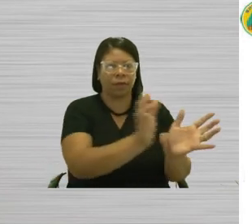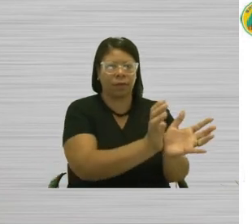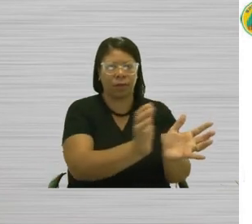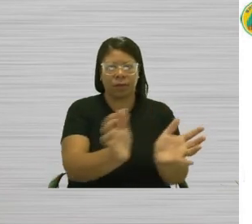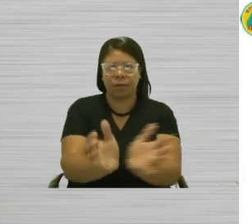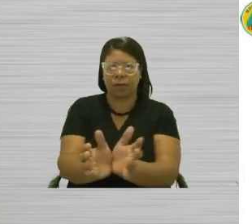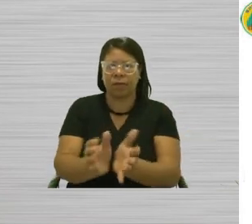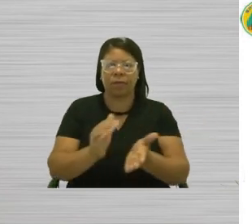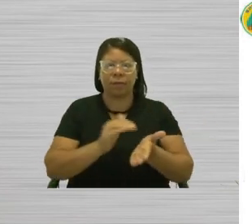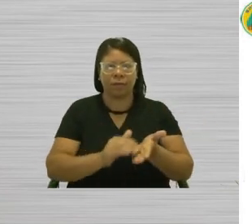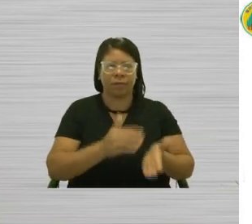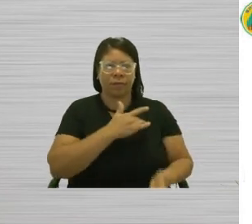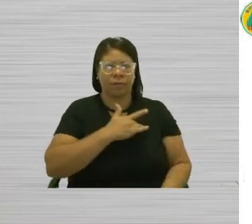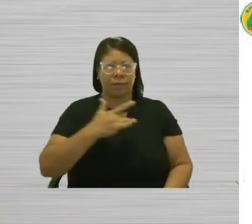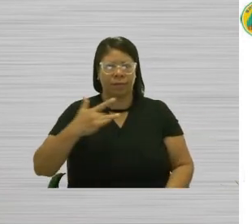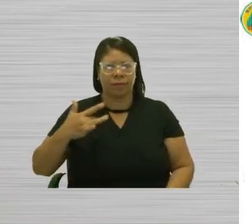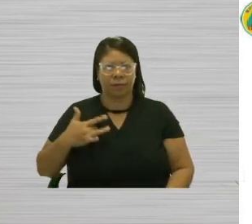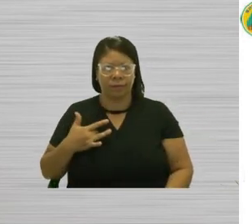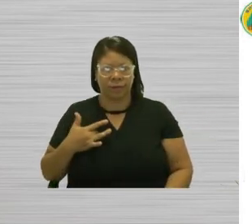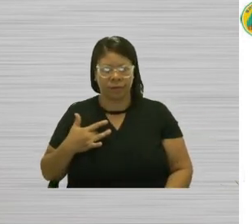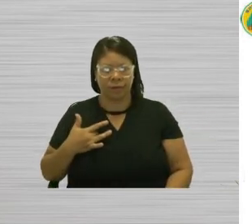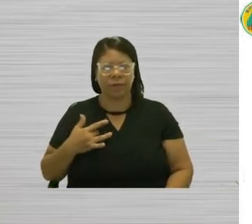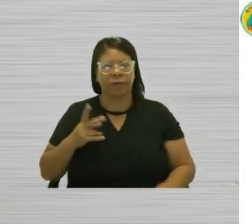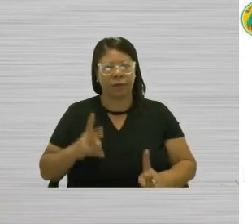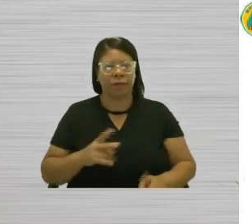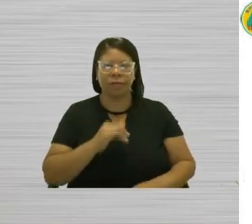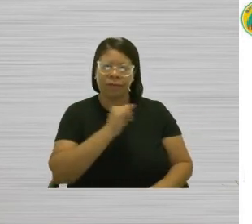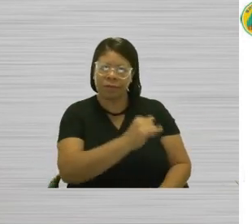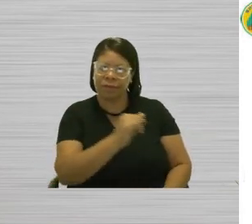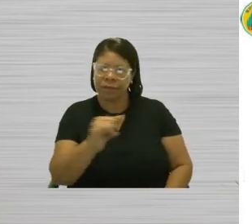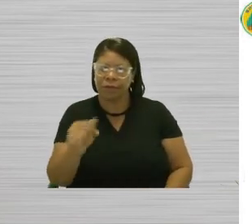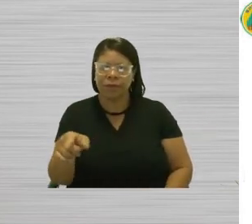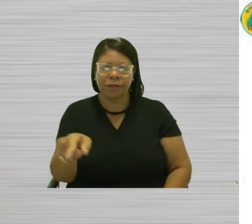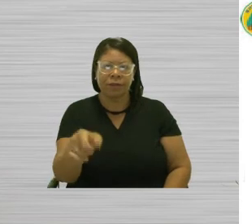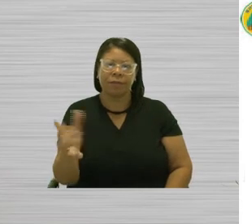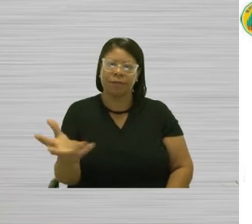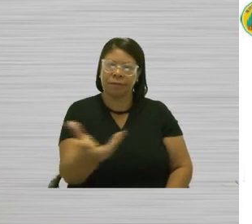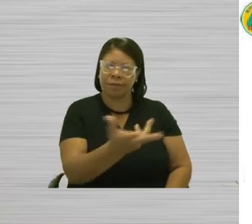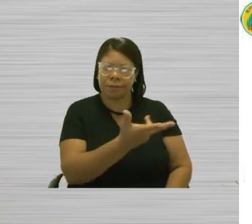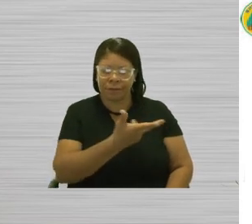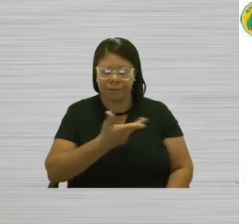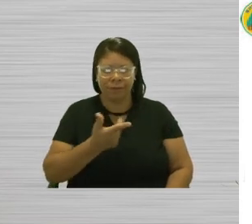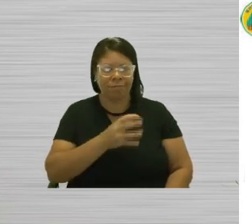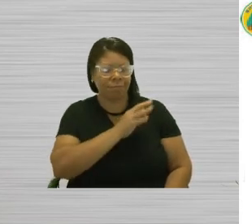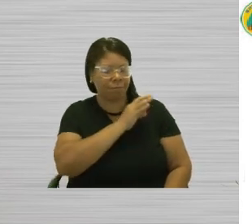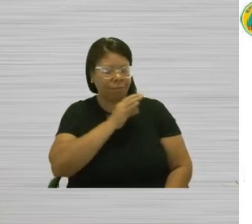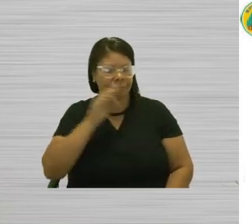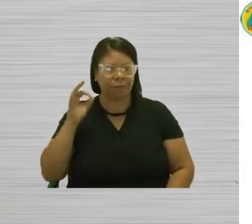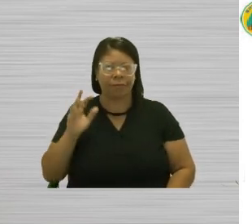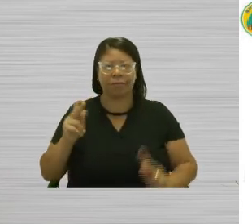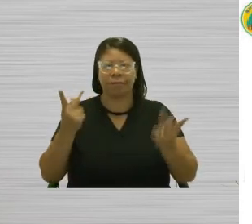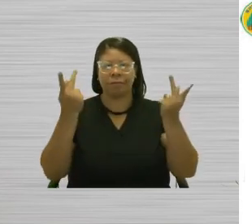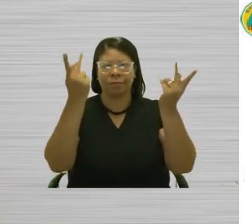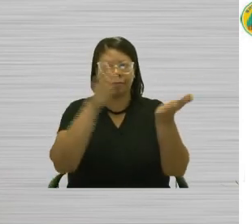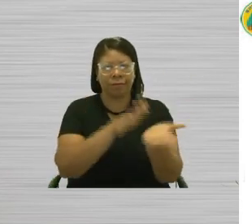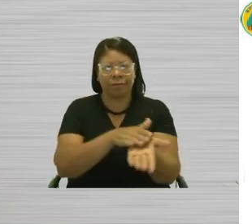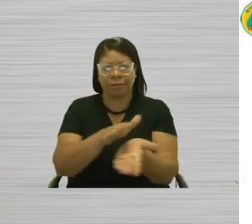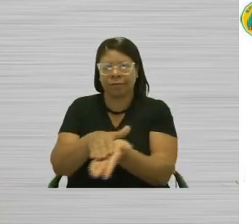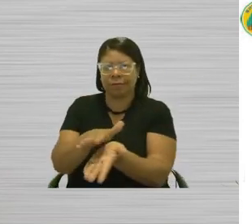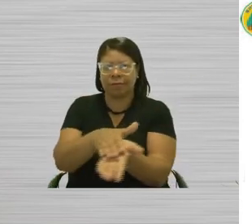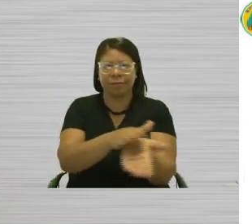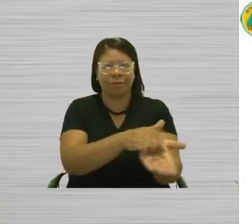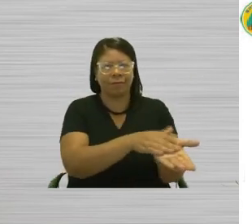saúde. Como eu sempre falo para vocês são maravilhosos. Hortolândia está de parabéns pela equipe que tem,